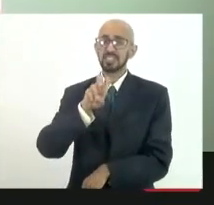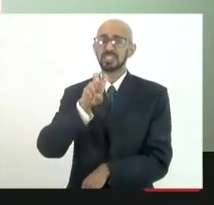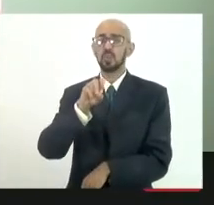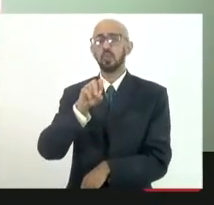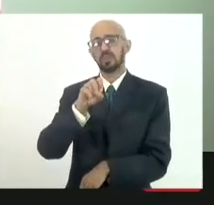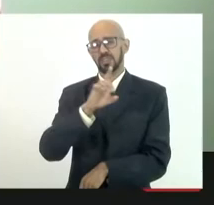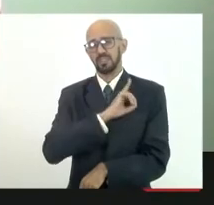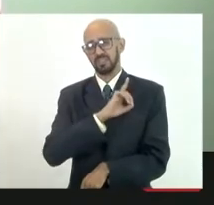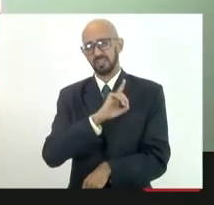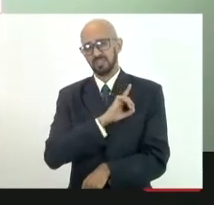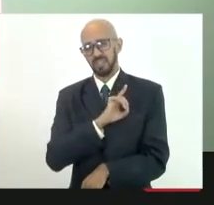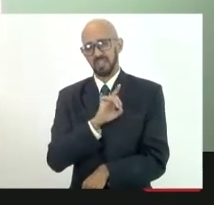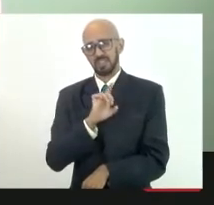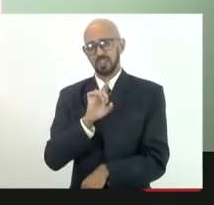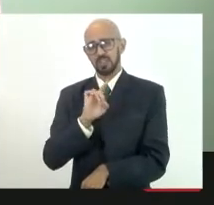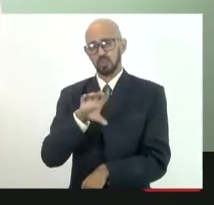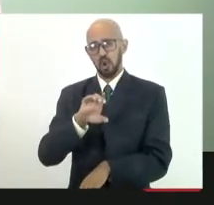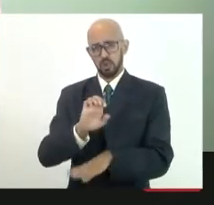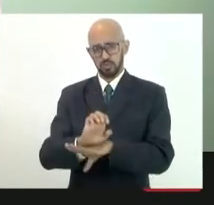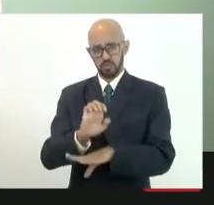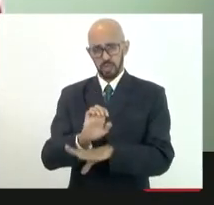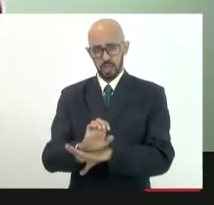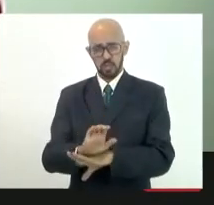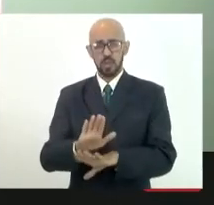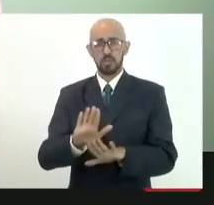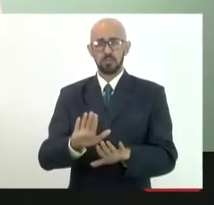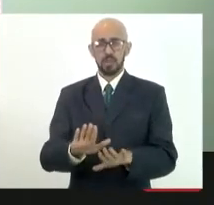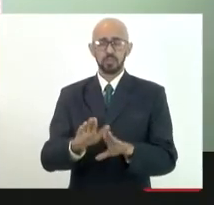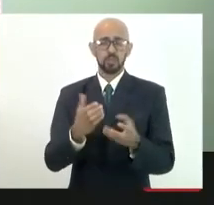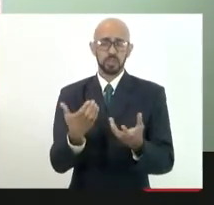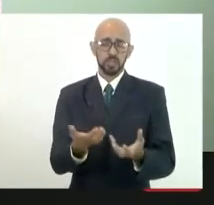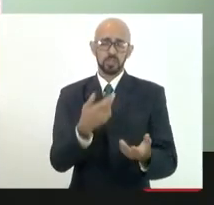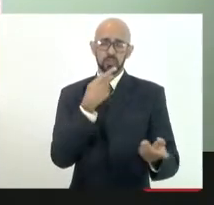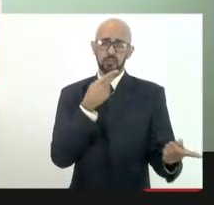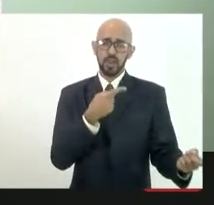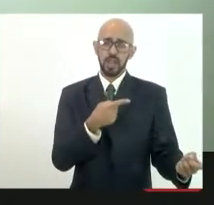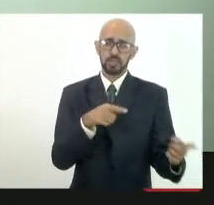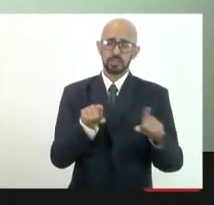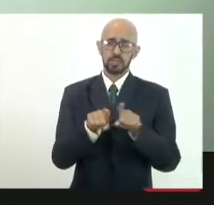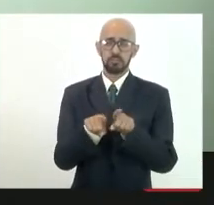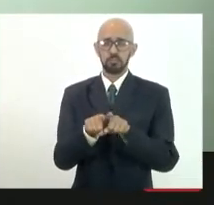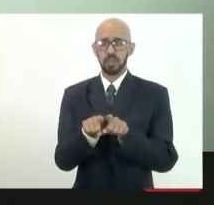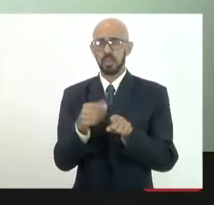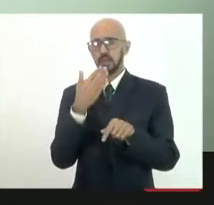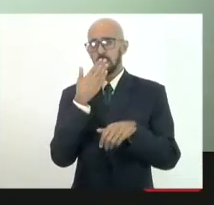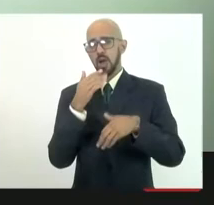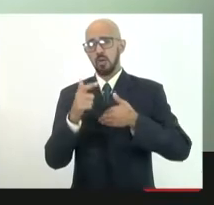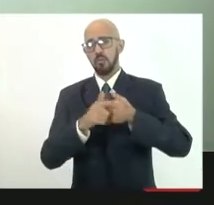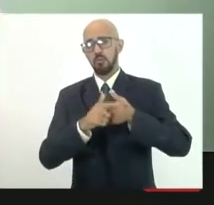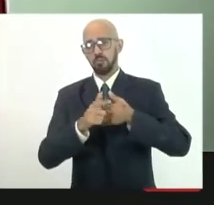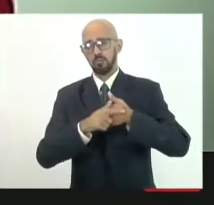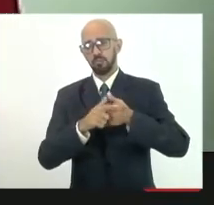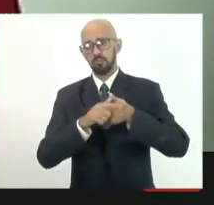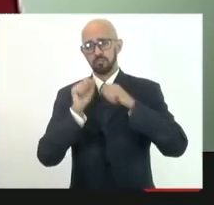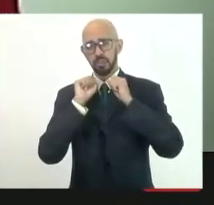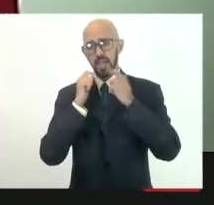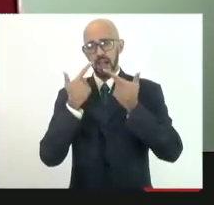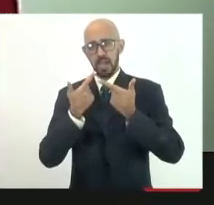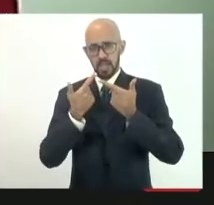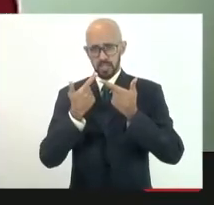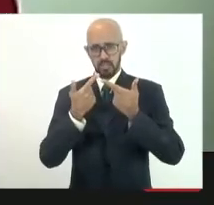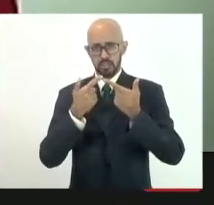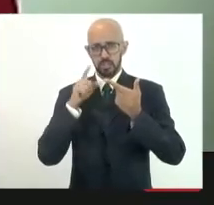Rio de Janeiro. Mas eu queria assim, que o senhor nos colocasse que tipo de papel a Alerj,